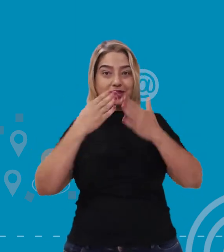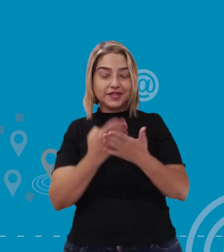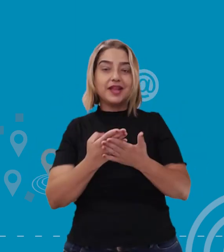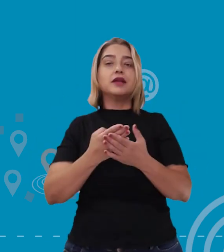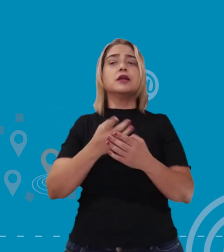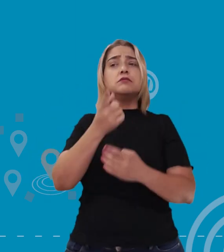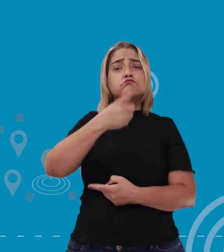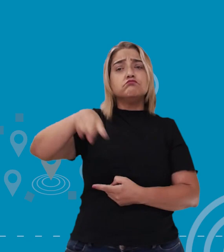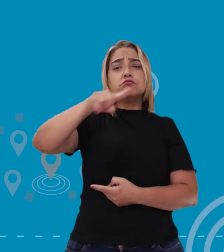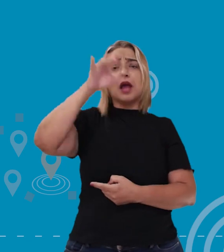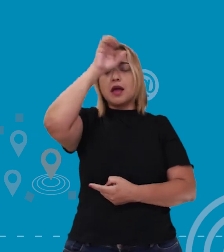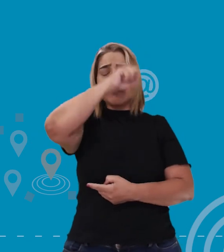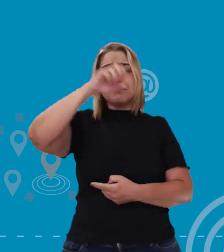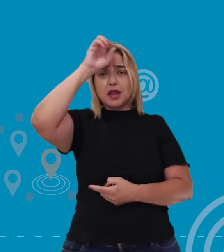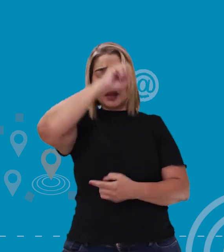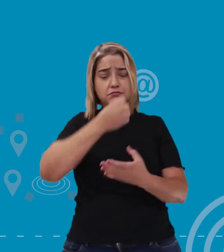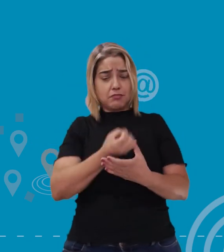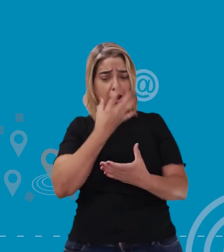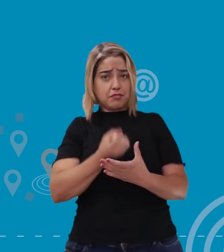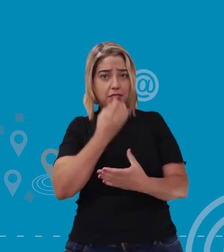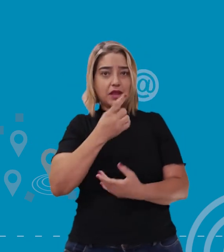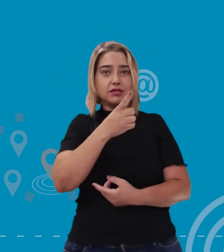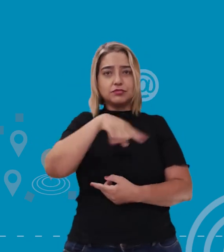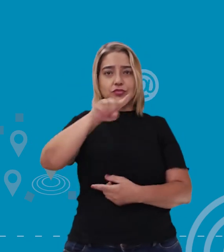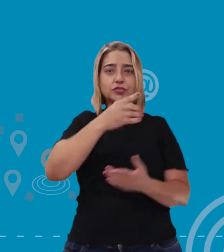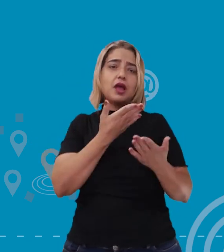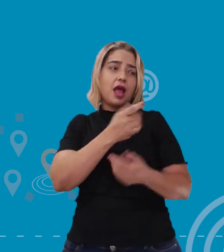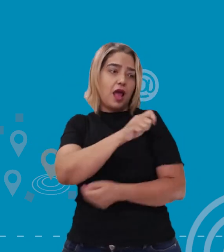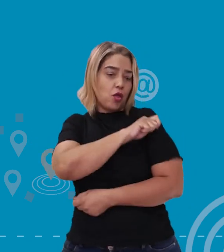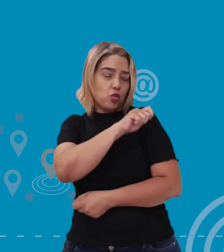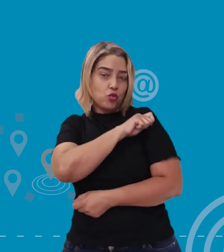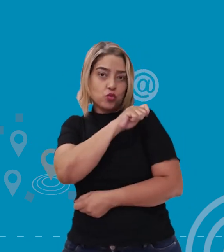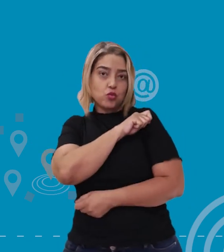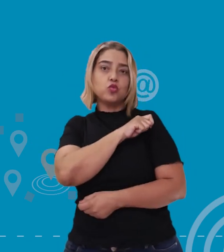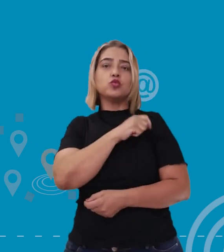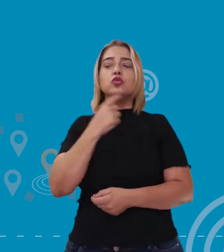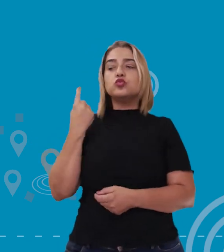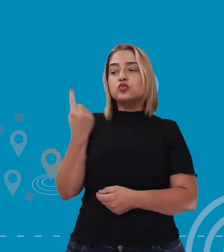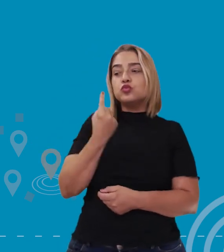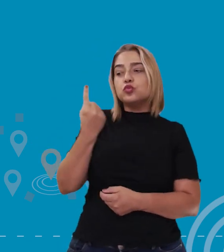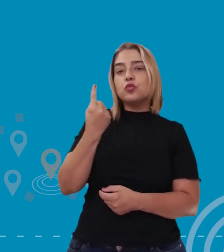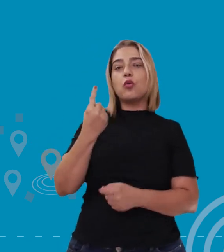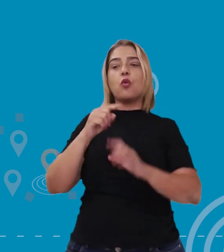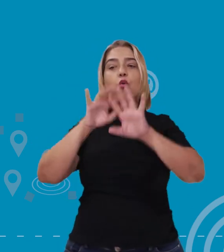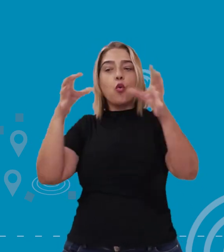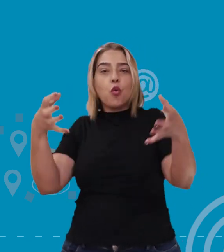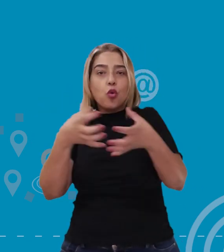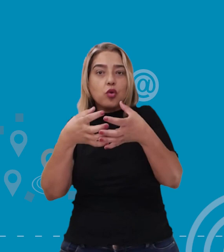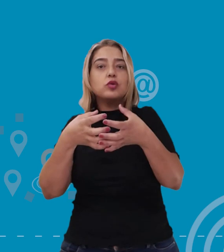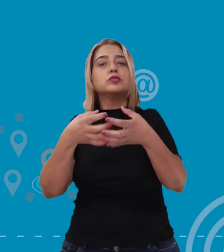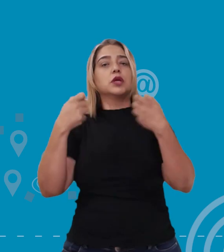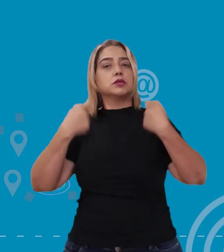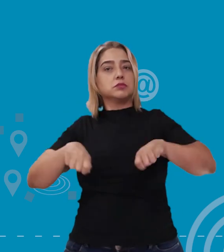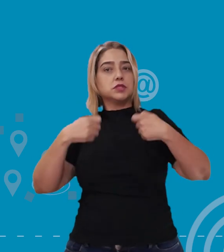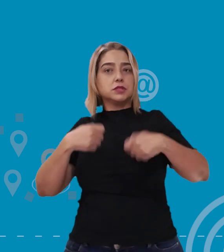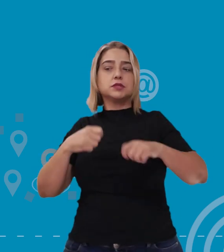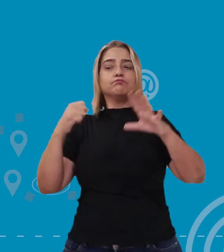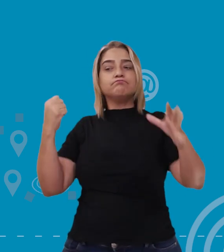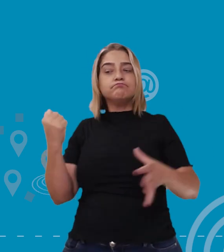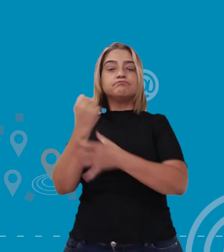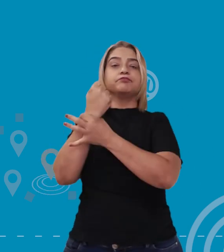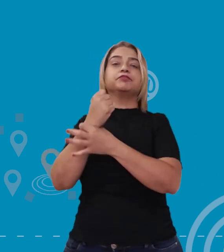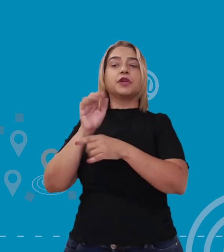estudantes, com a efetivação deste direito individual e coletivo e que precisa ser assegurado